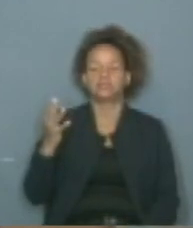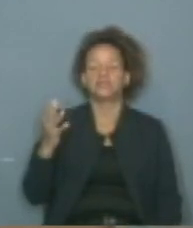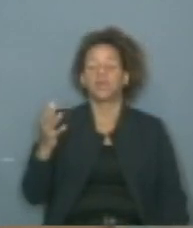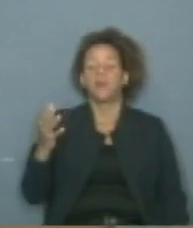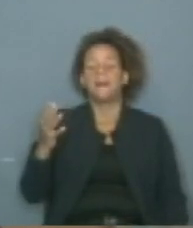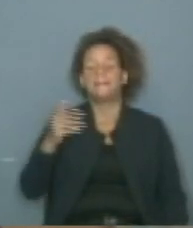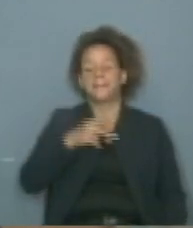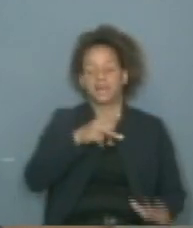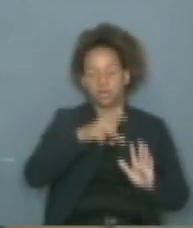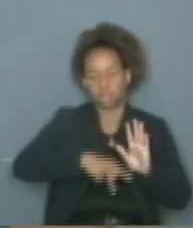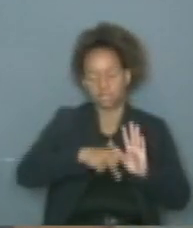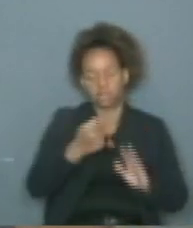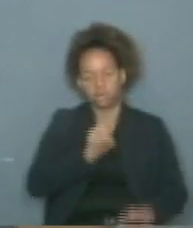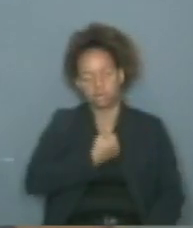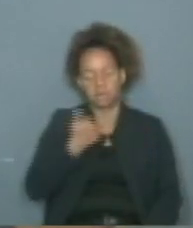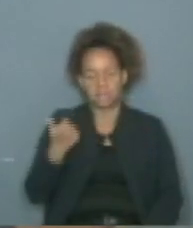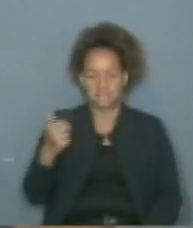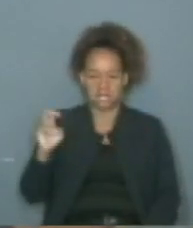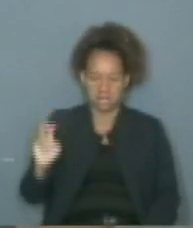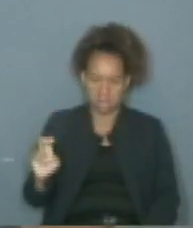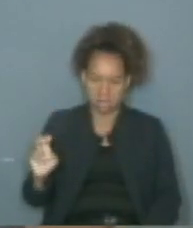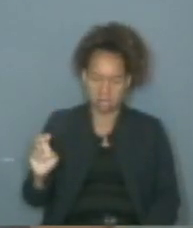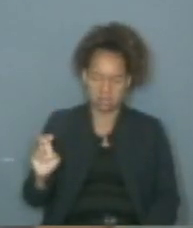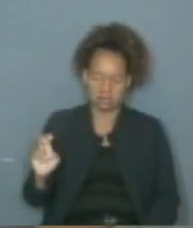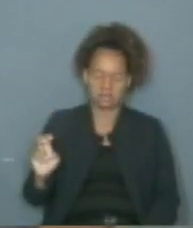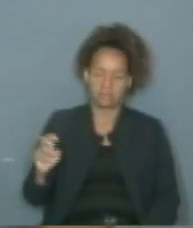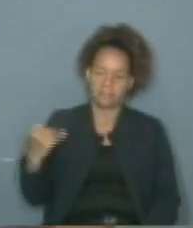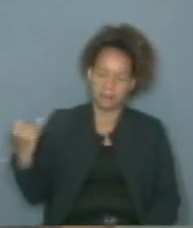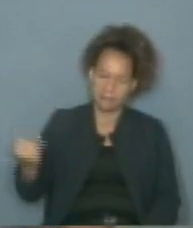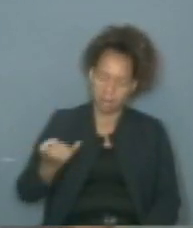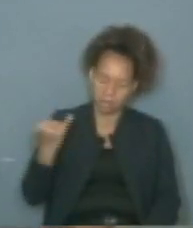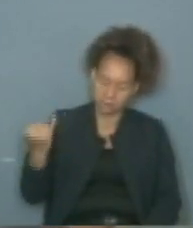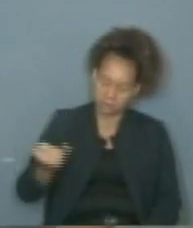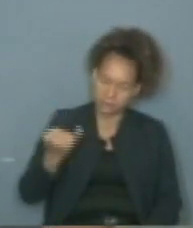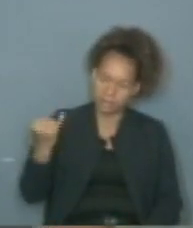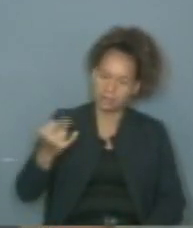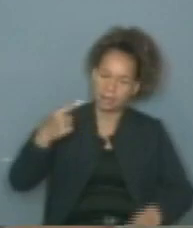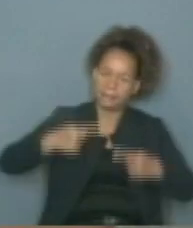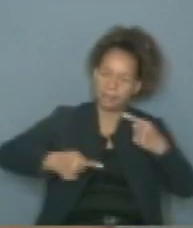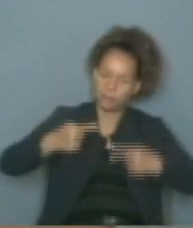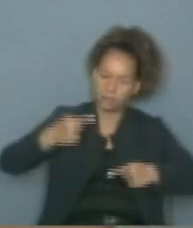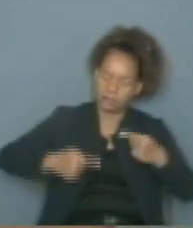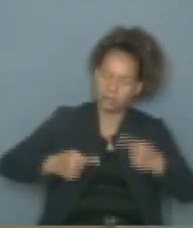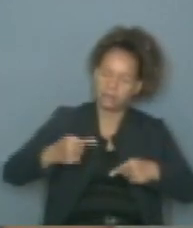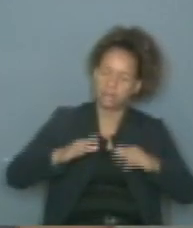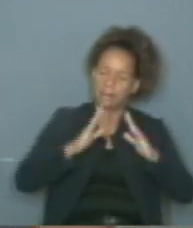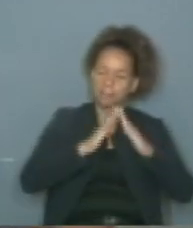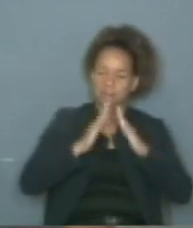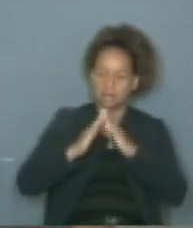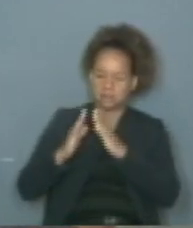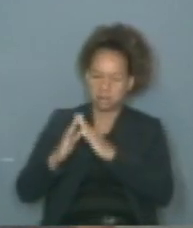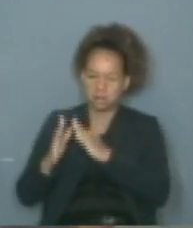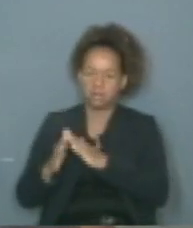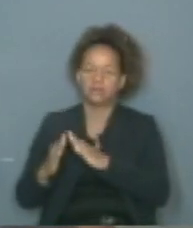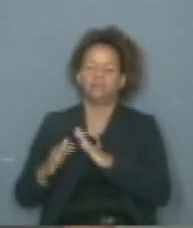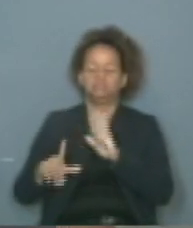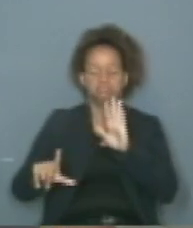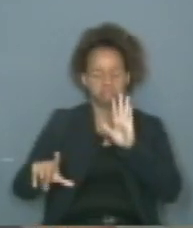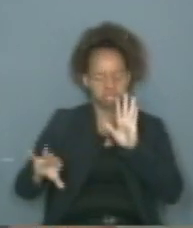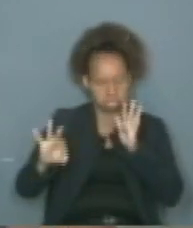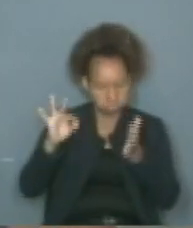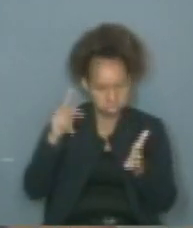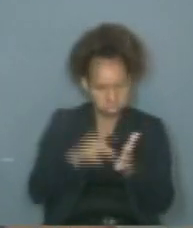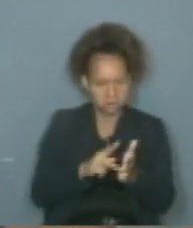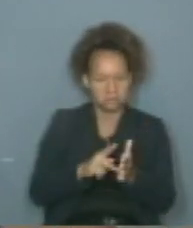número 15. É importante que o mérito da política habitacional, ela é legítima,